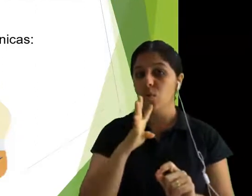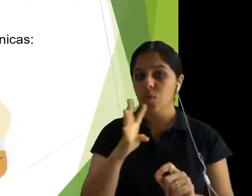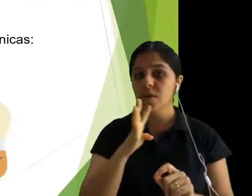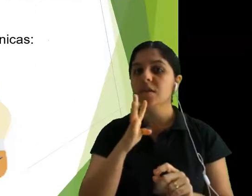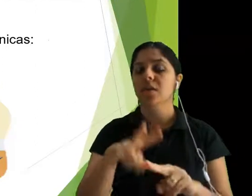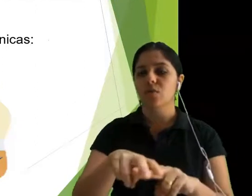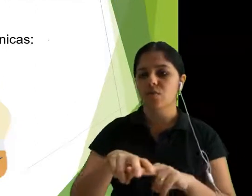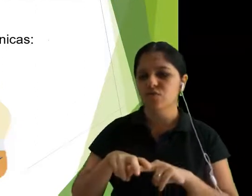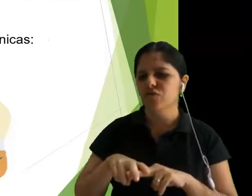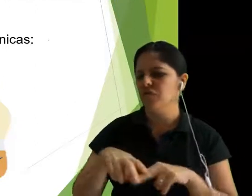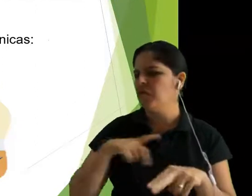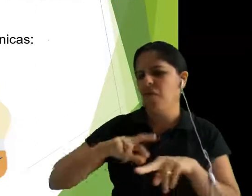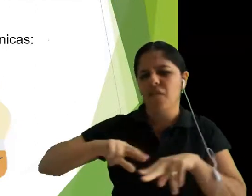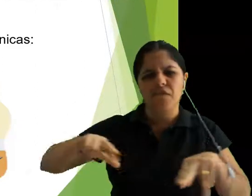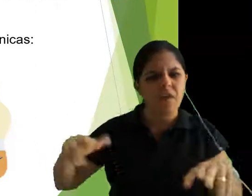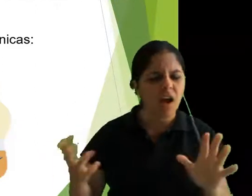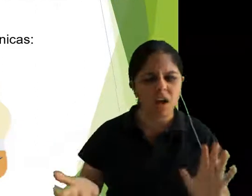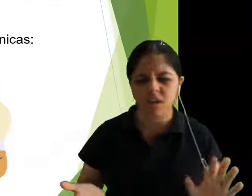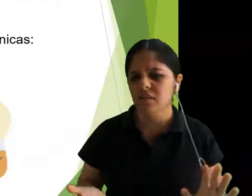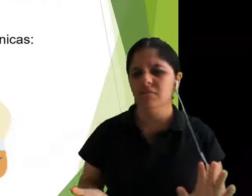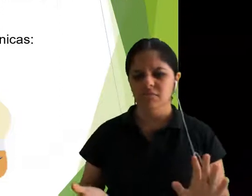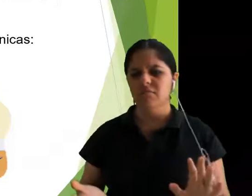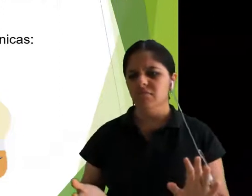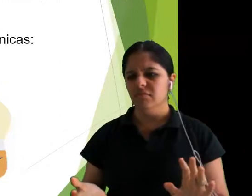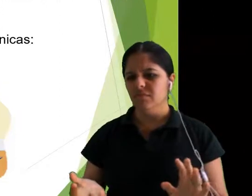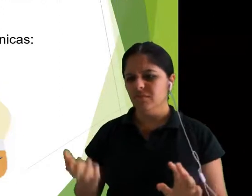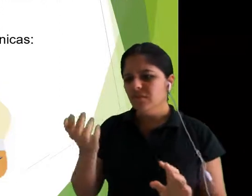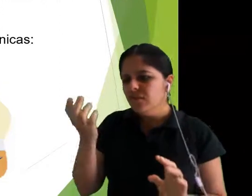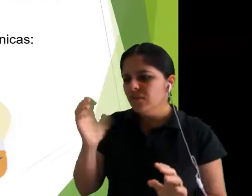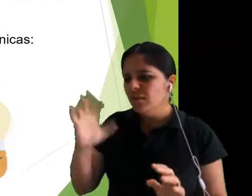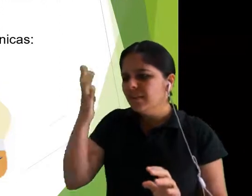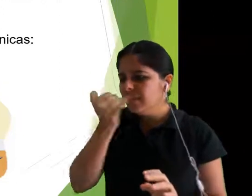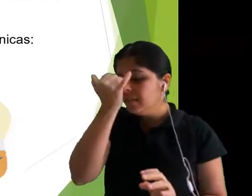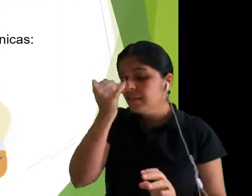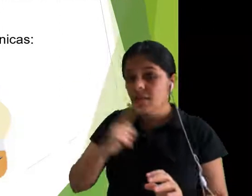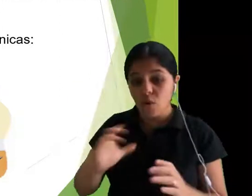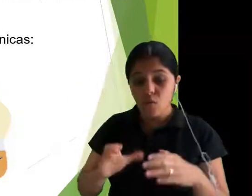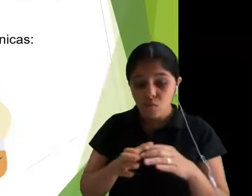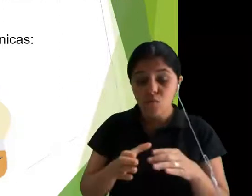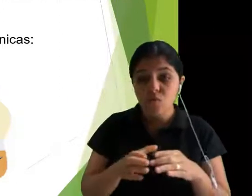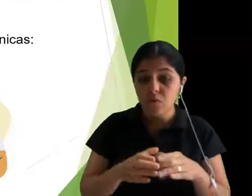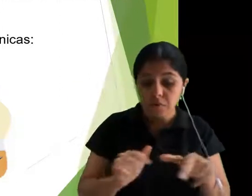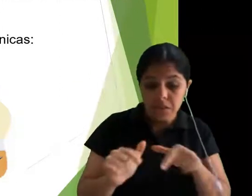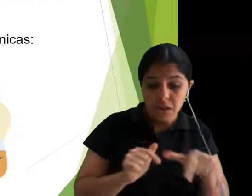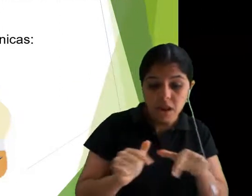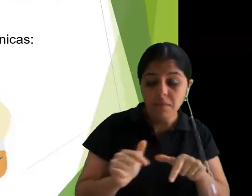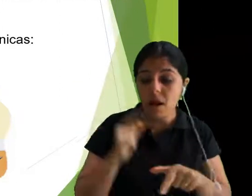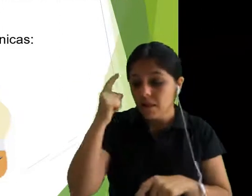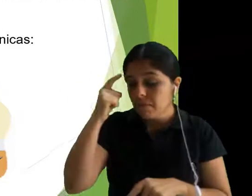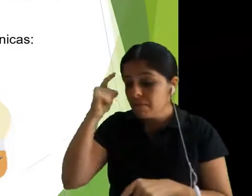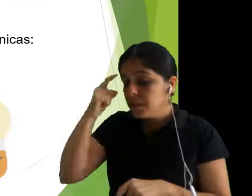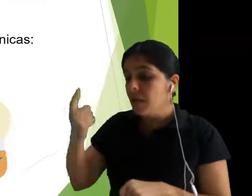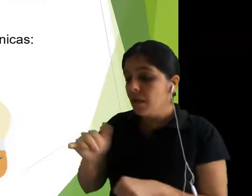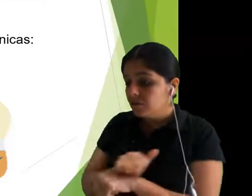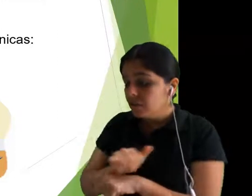conhecer realmente a causa ou as causas para poder chegar, né, num ponto final. Então, sempre tem uma equipe de profissionais que trabalha para